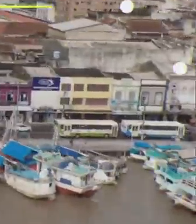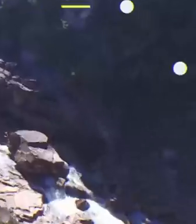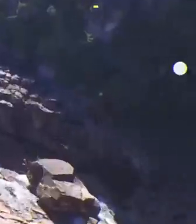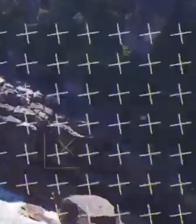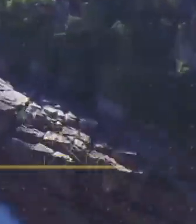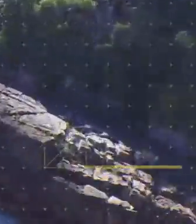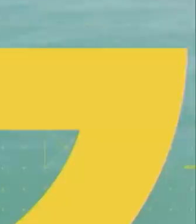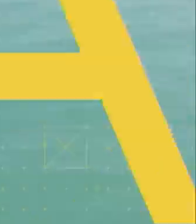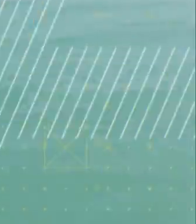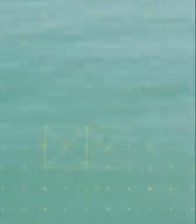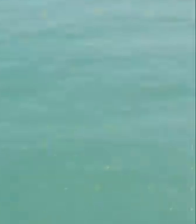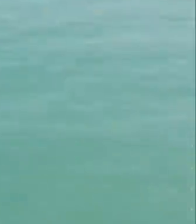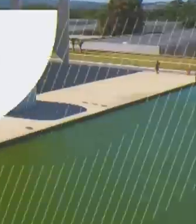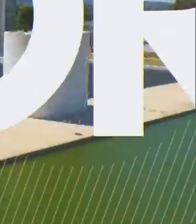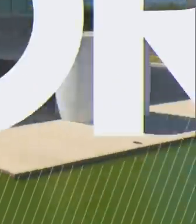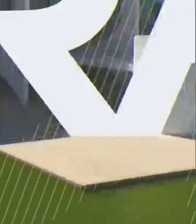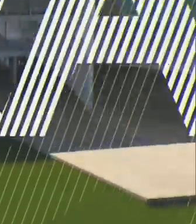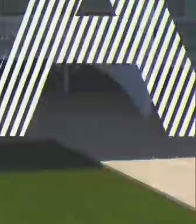o